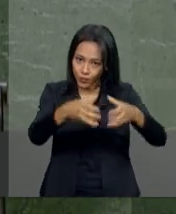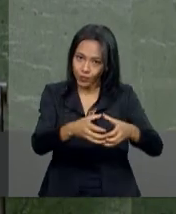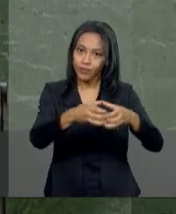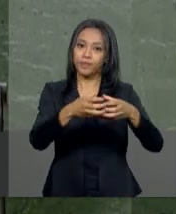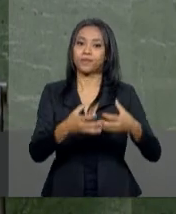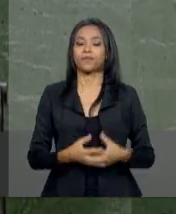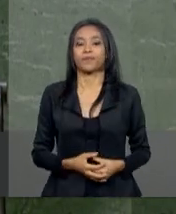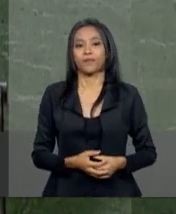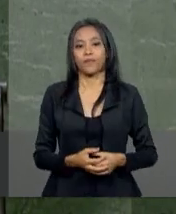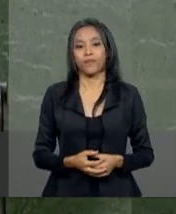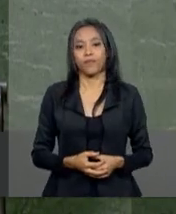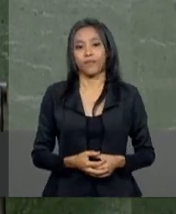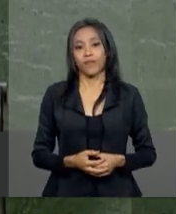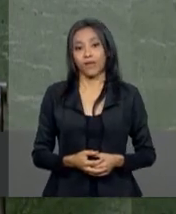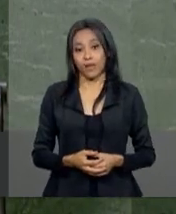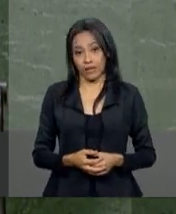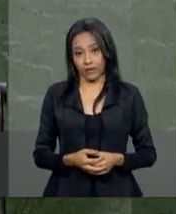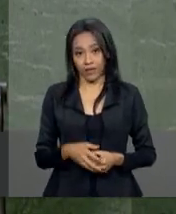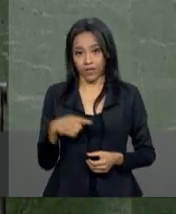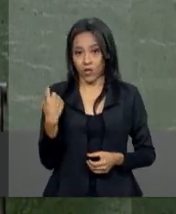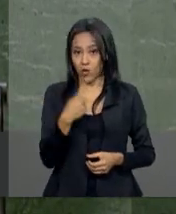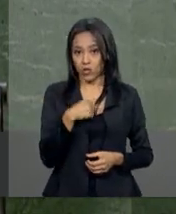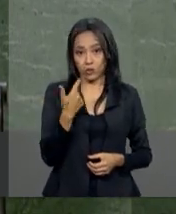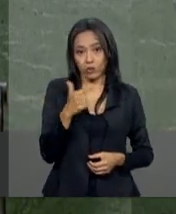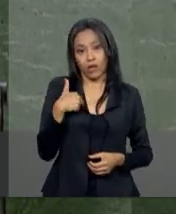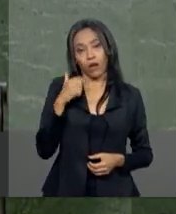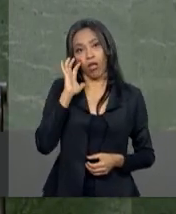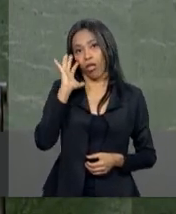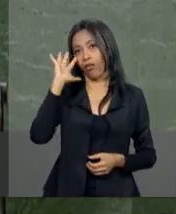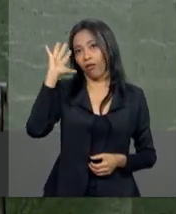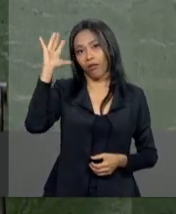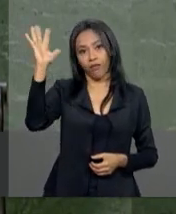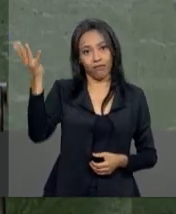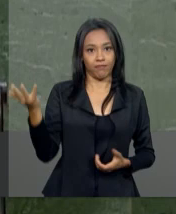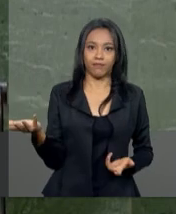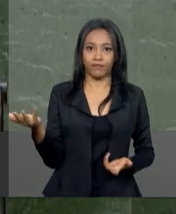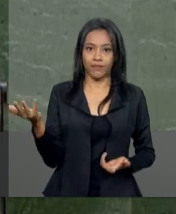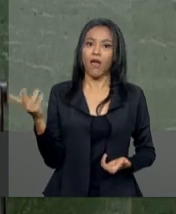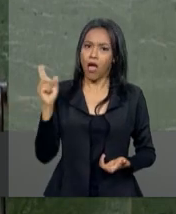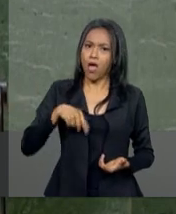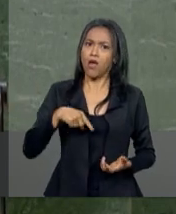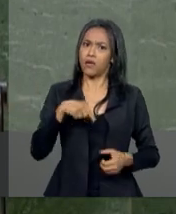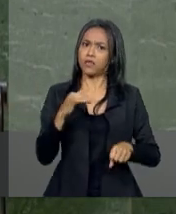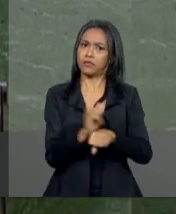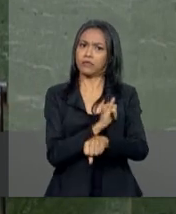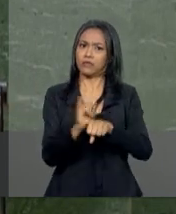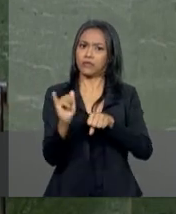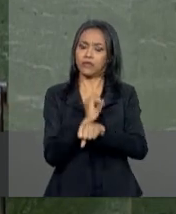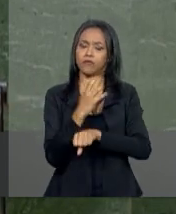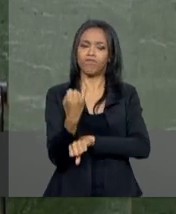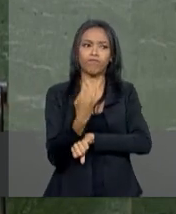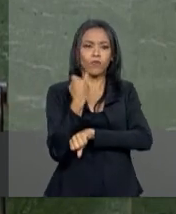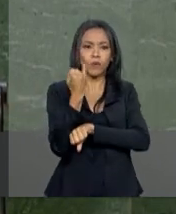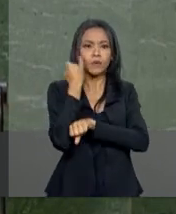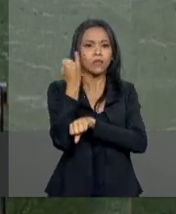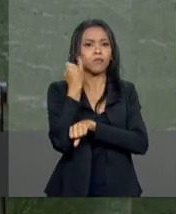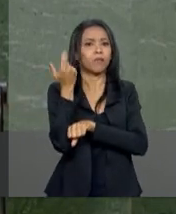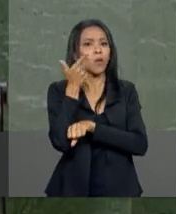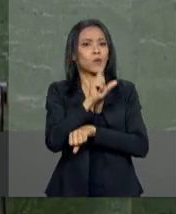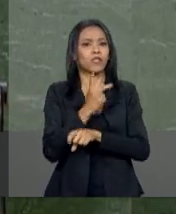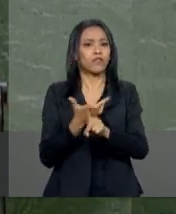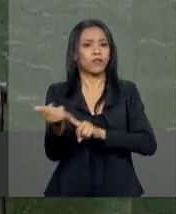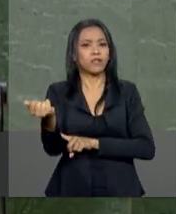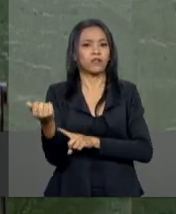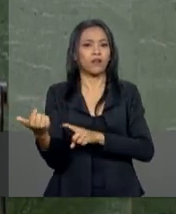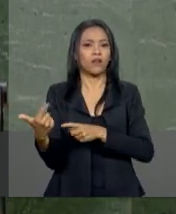não tenhamos ilusões são também instrumentos decisivos para vencer o terrorismo